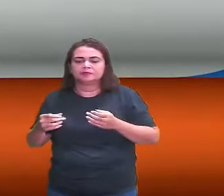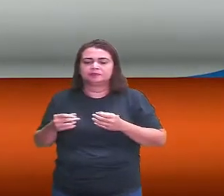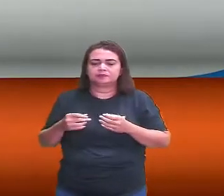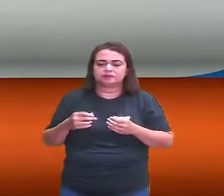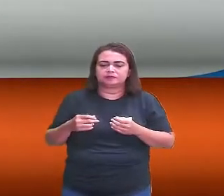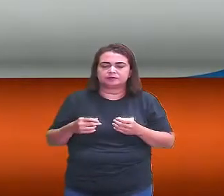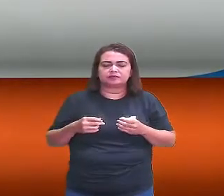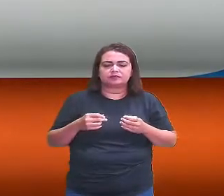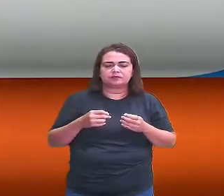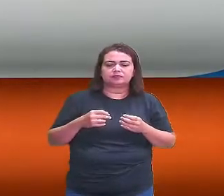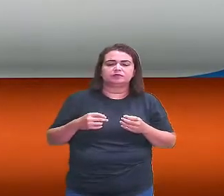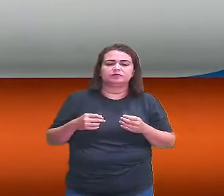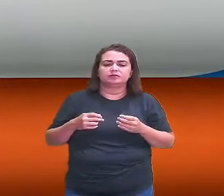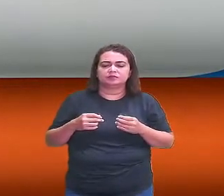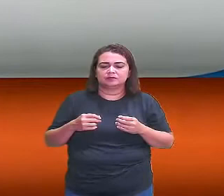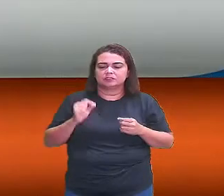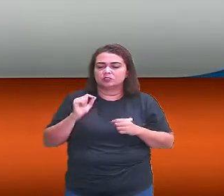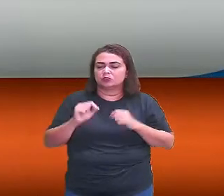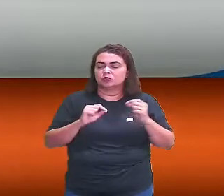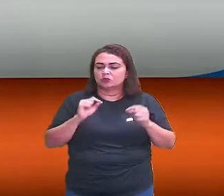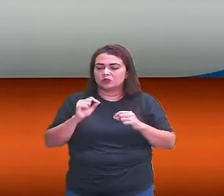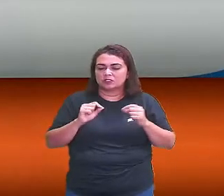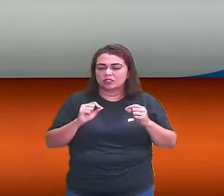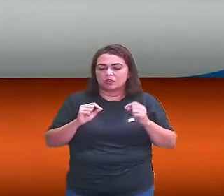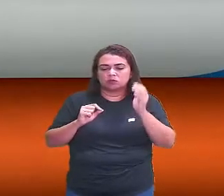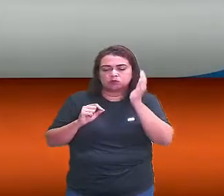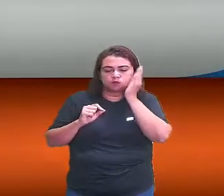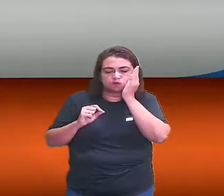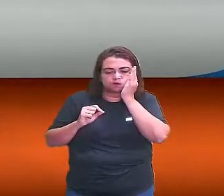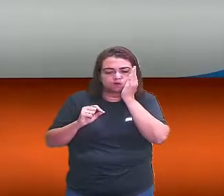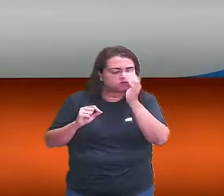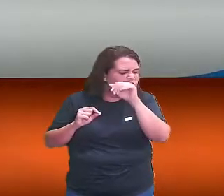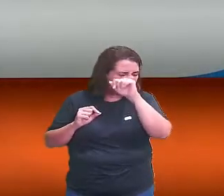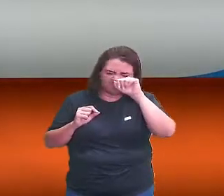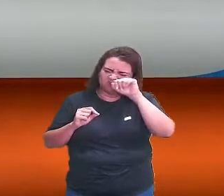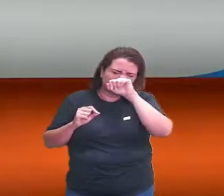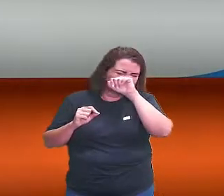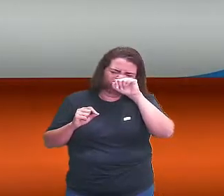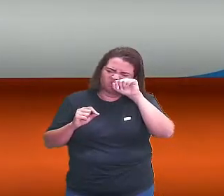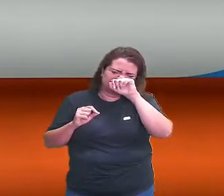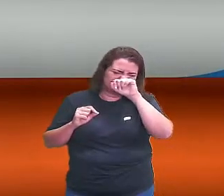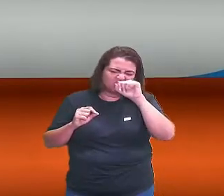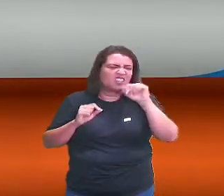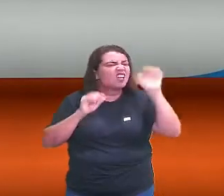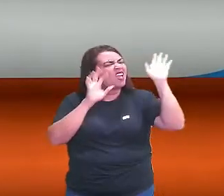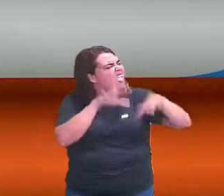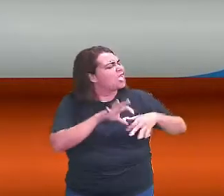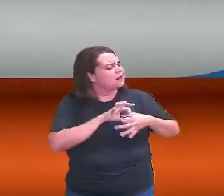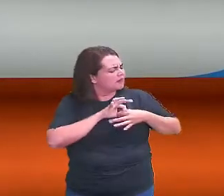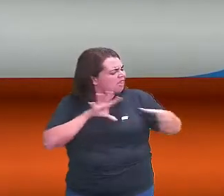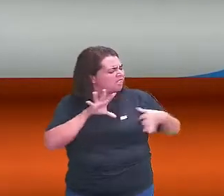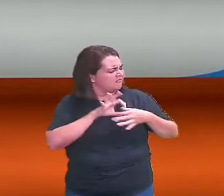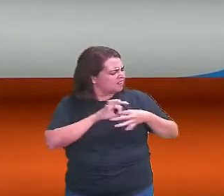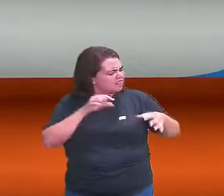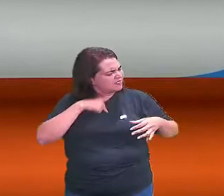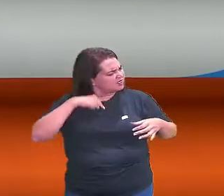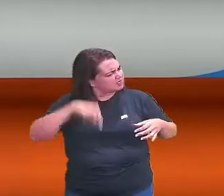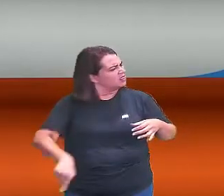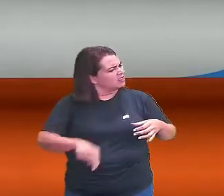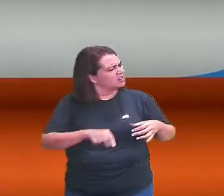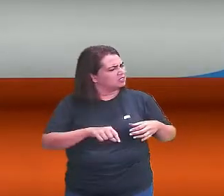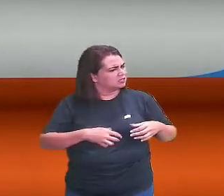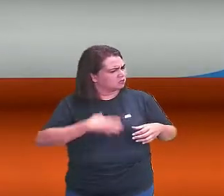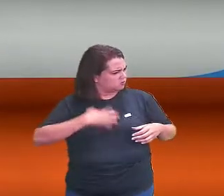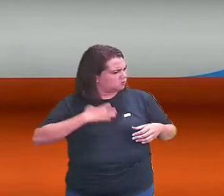no bumbum dele, no rabinho do coelho. Poxa, que vacilo, Douglas. Me ponha no chão. O coelho